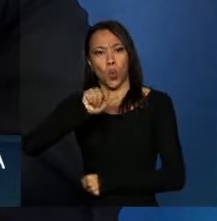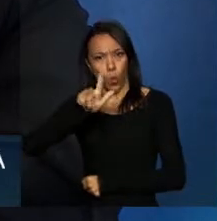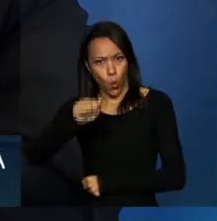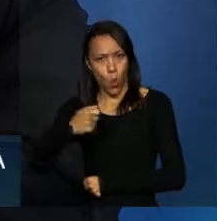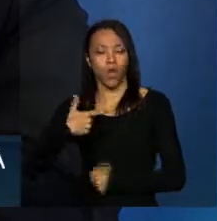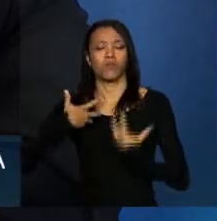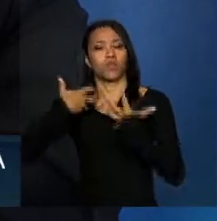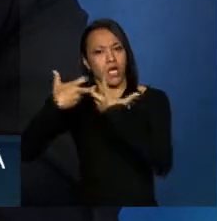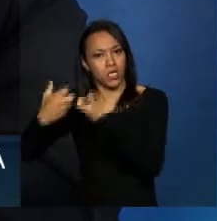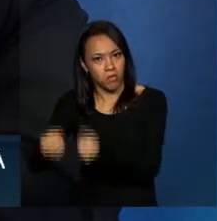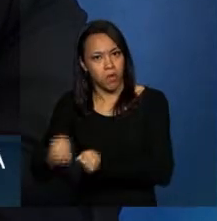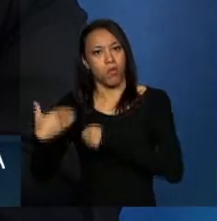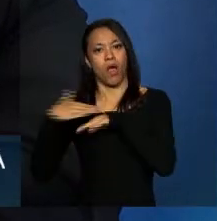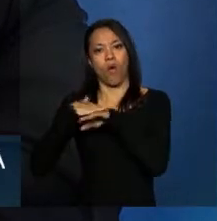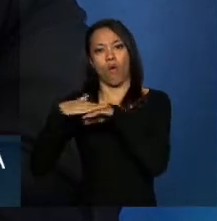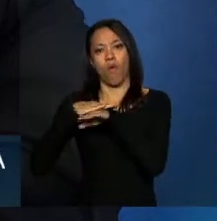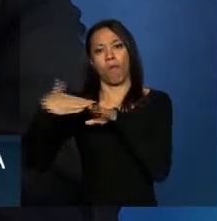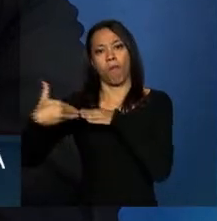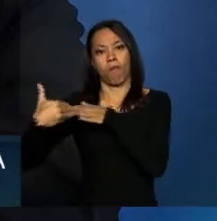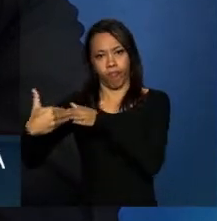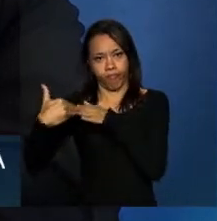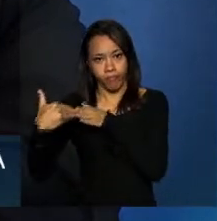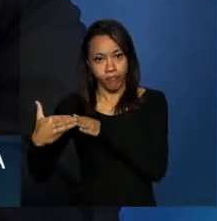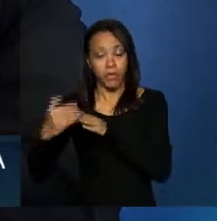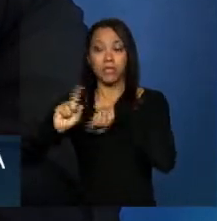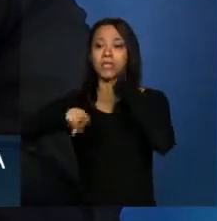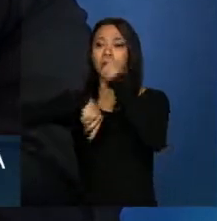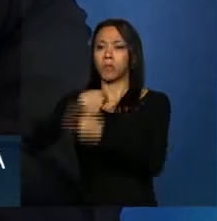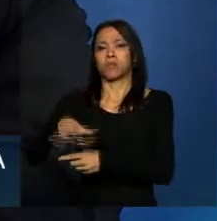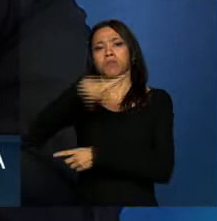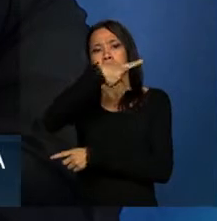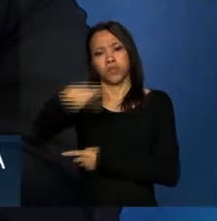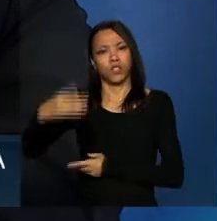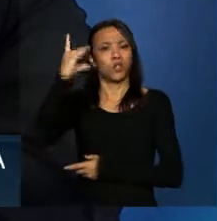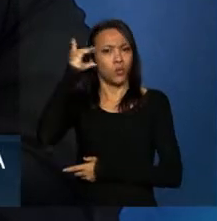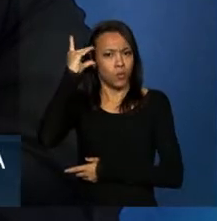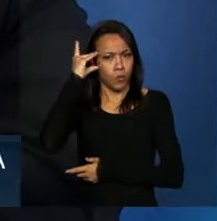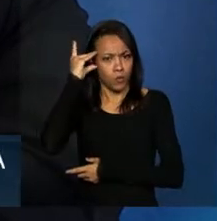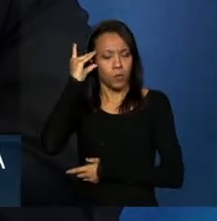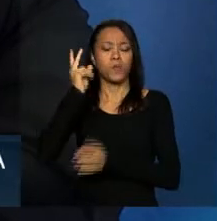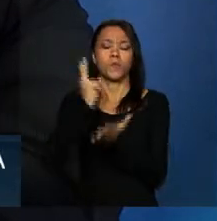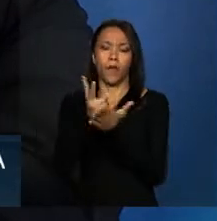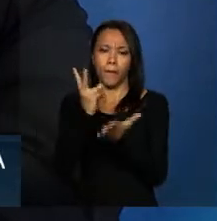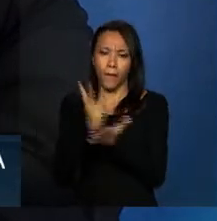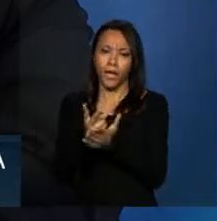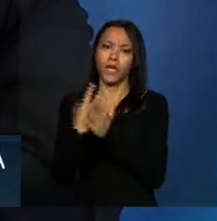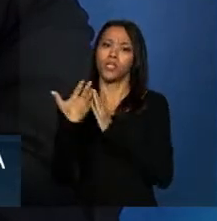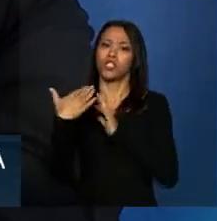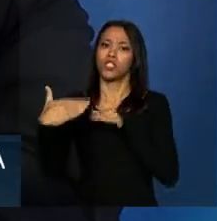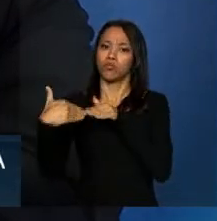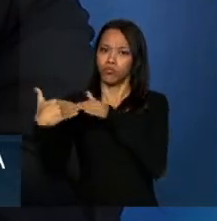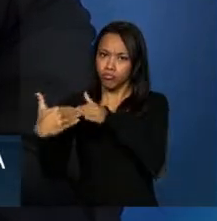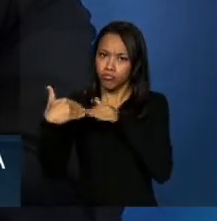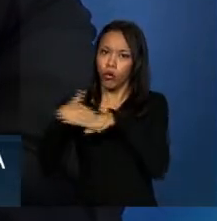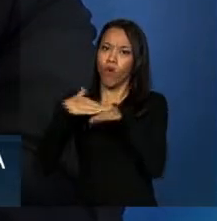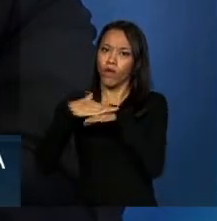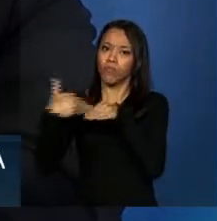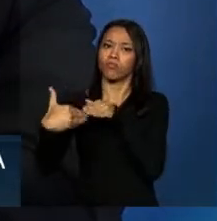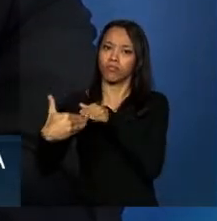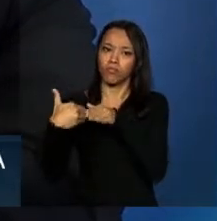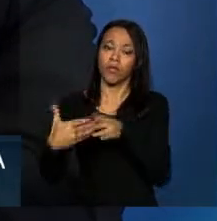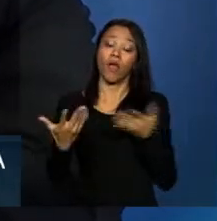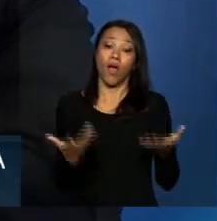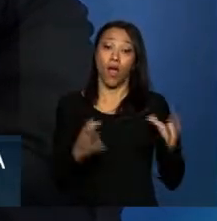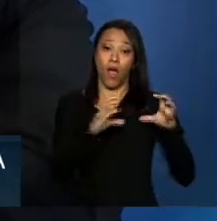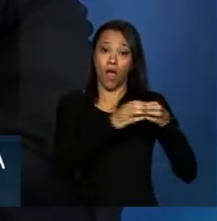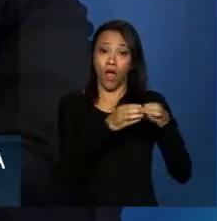nos recebeu essa pauta. Então, quer dizer, até ali não tem nenhuma novidade. Né? A Contag é uma entidade grande, autônoma,